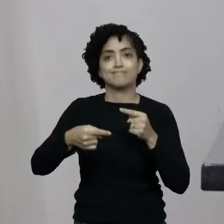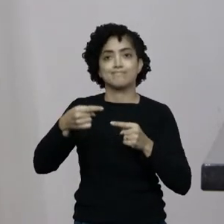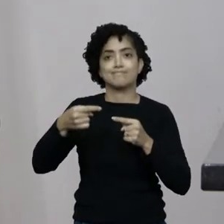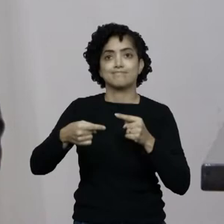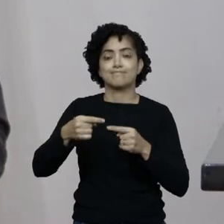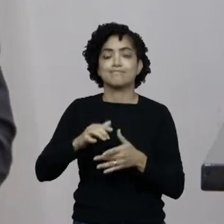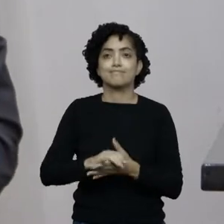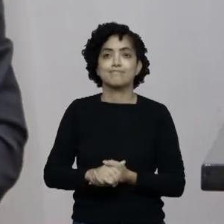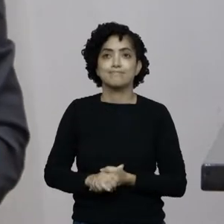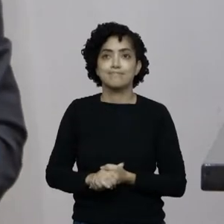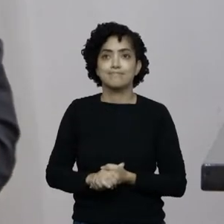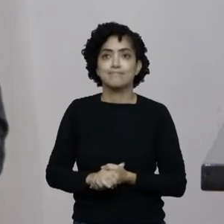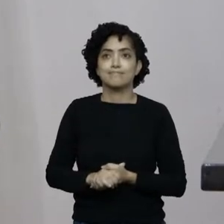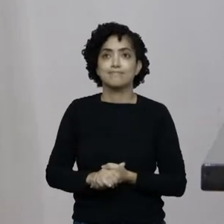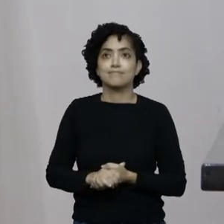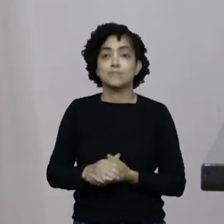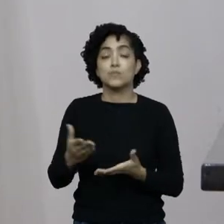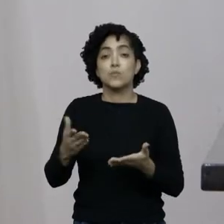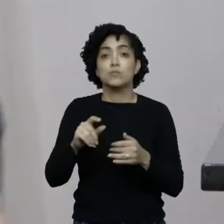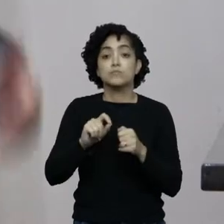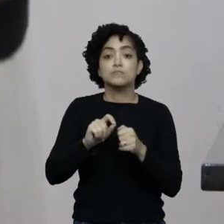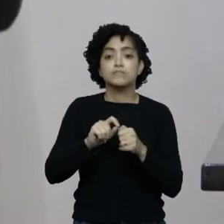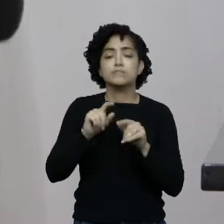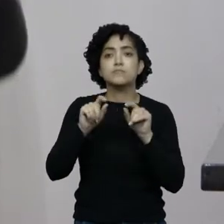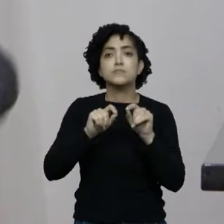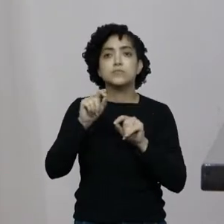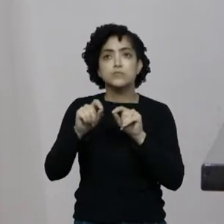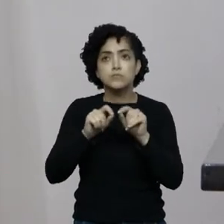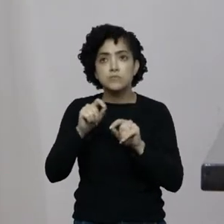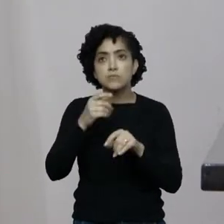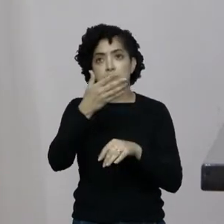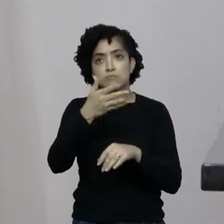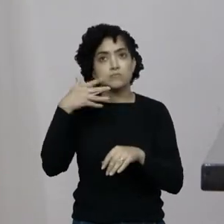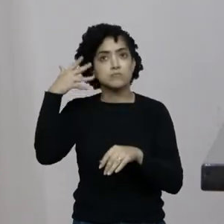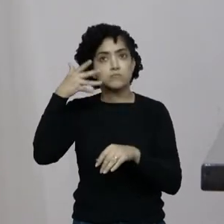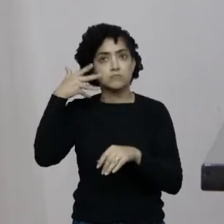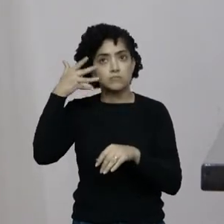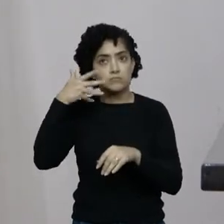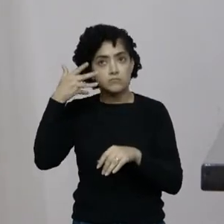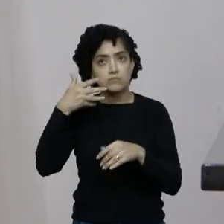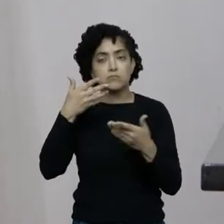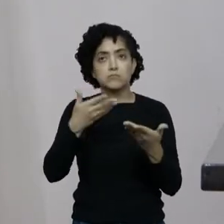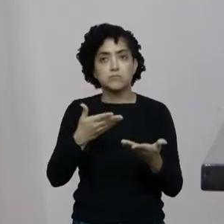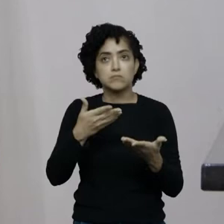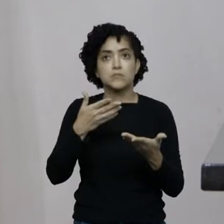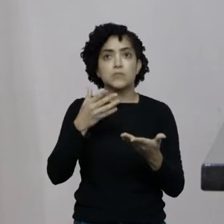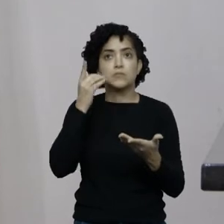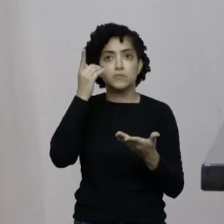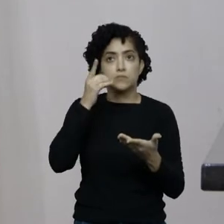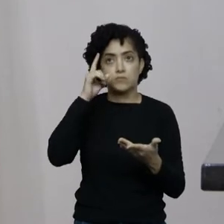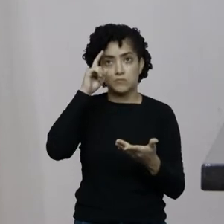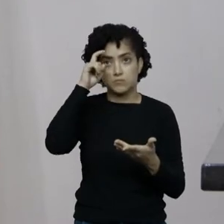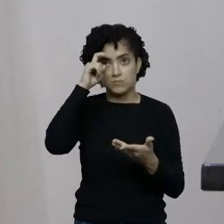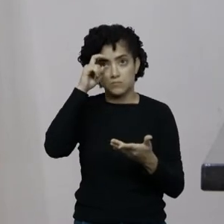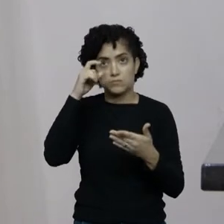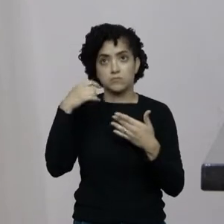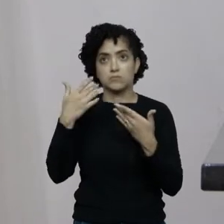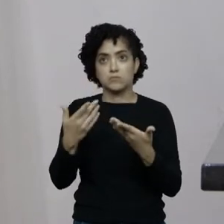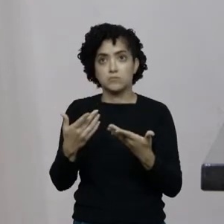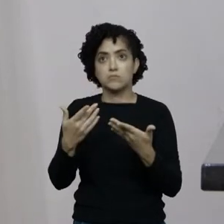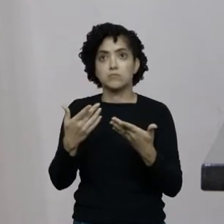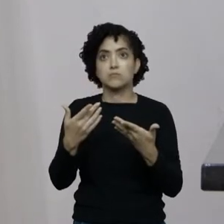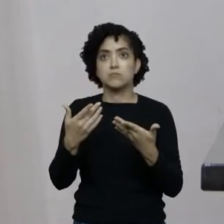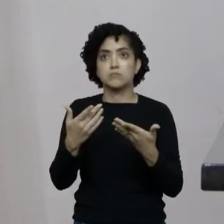o que nós estamos vendo hoje aqui esta fala do deputado Marcos Vieira relação às questões